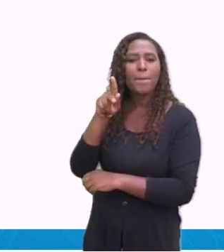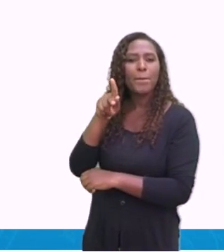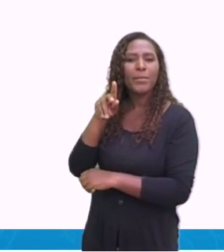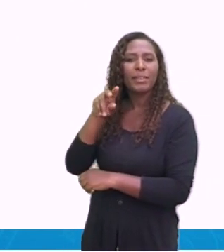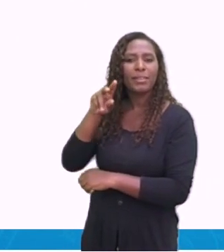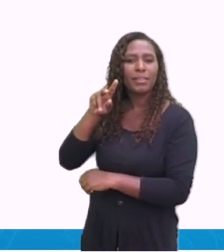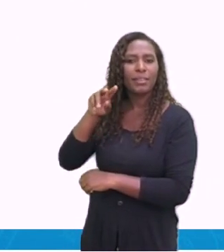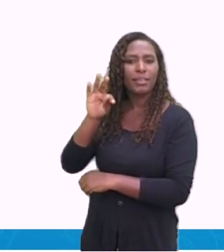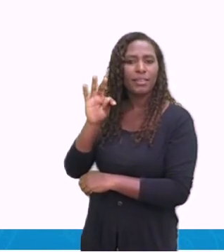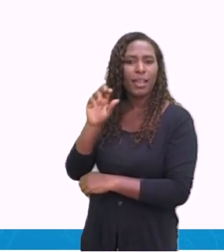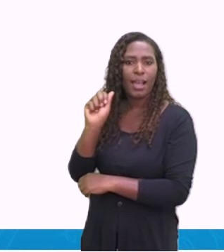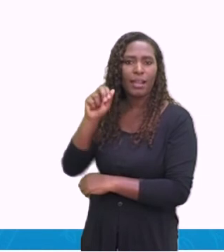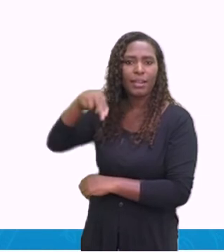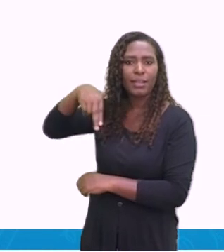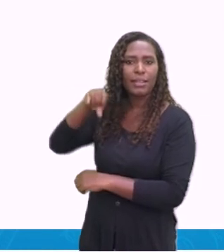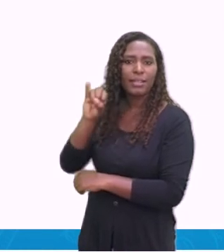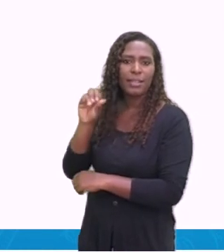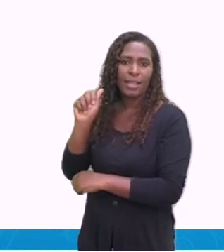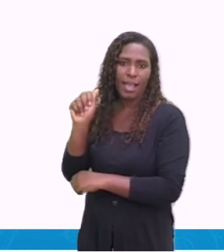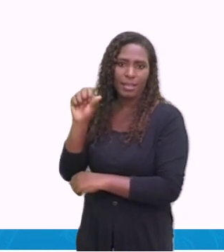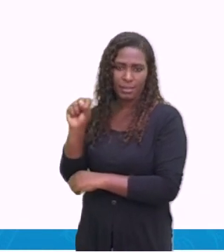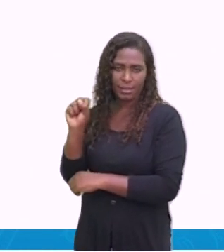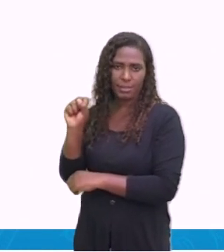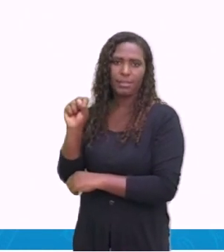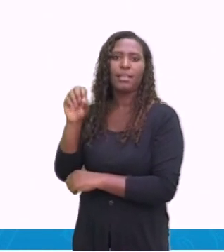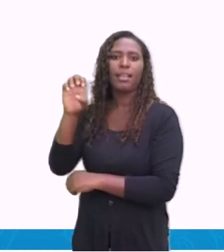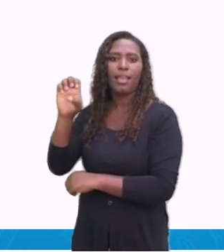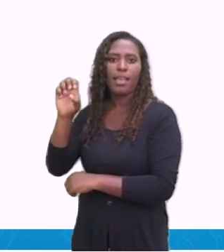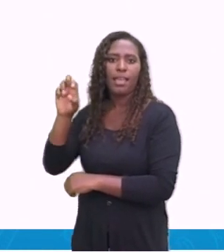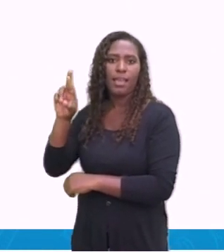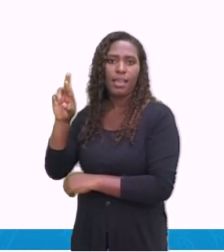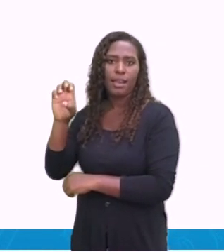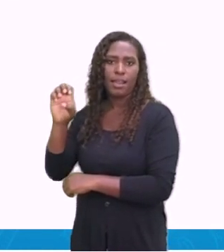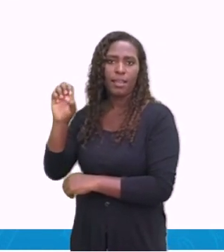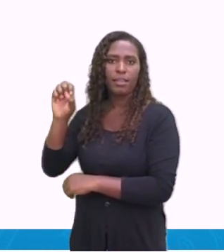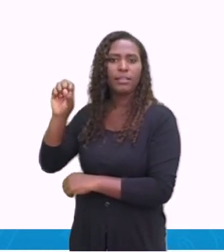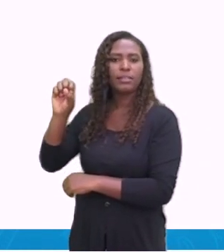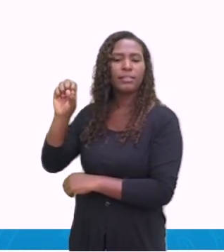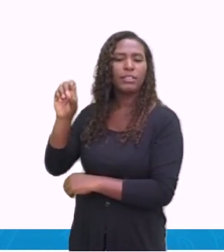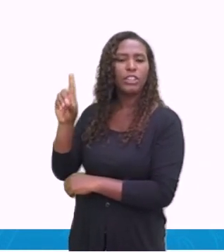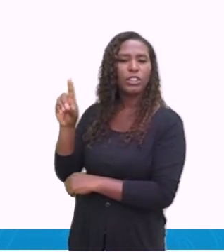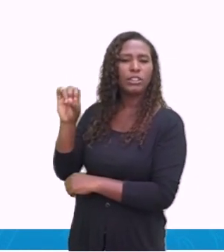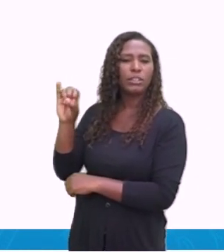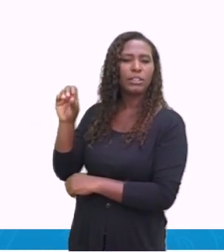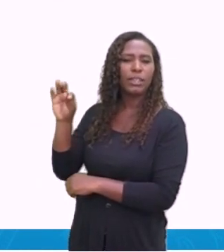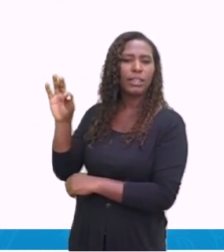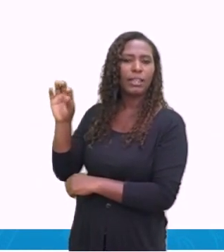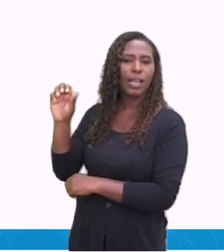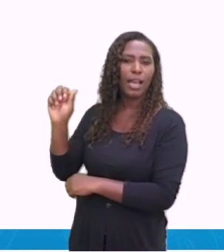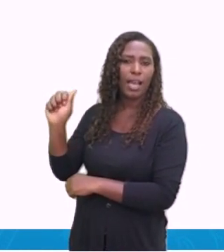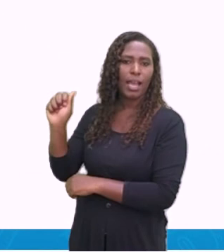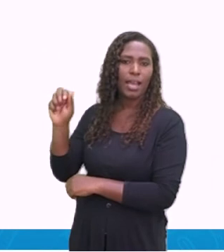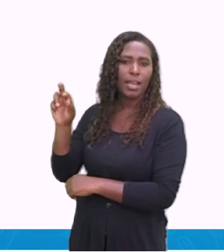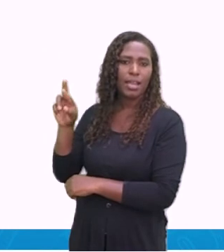pela introdução da agricultura canavieira. Então, aqui,